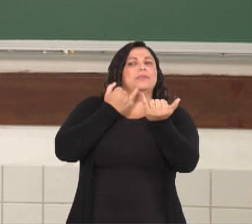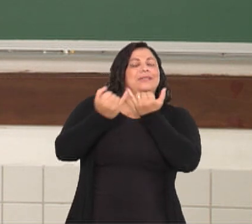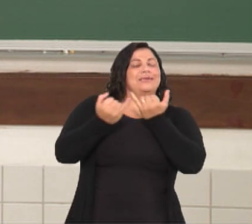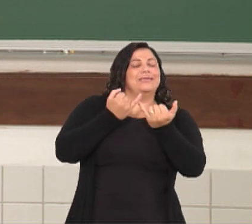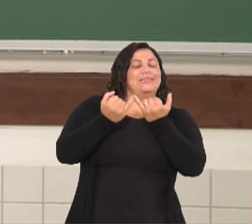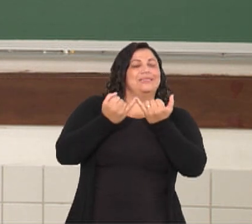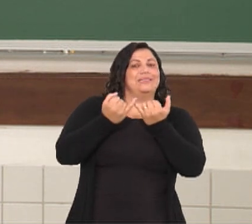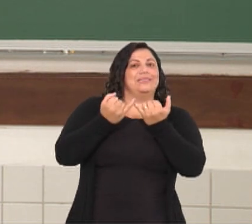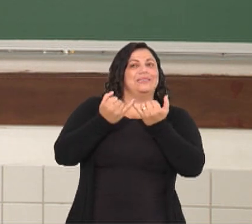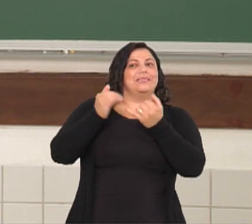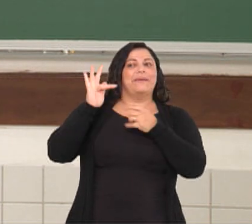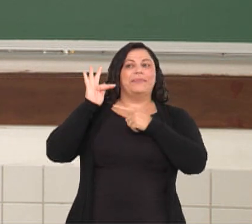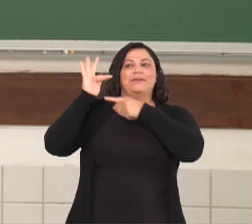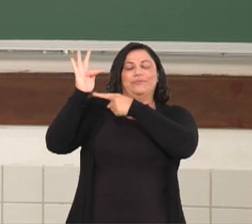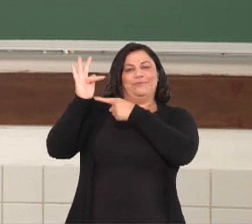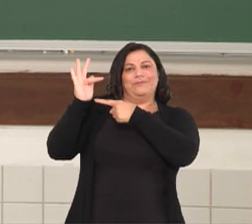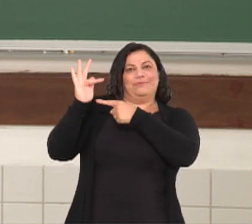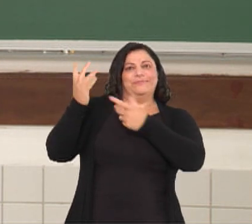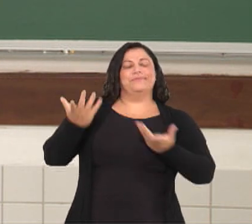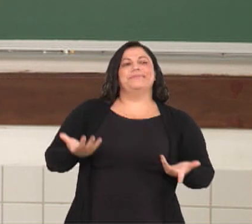e para campo elétrico.